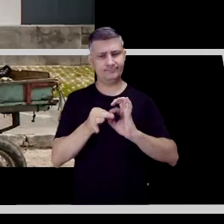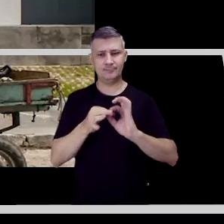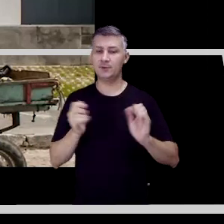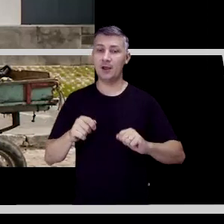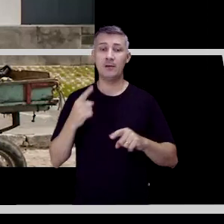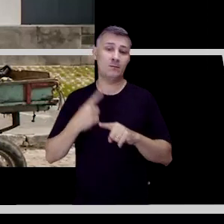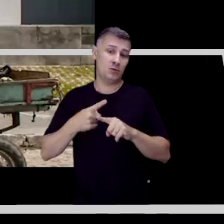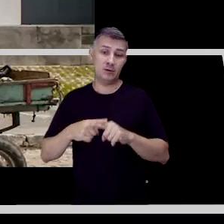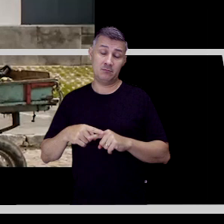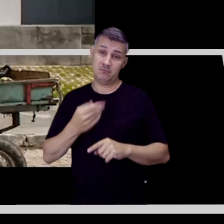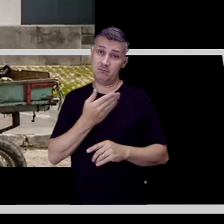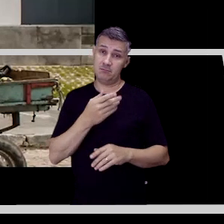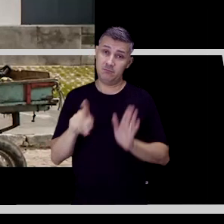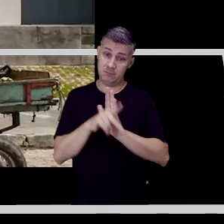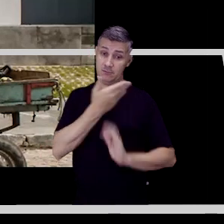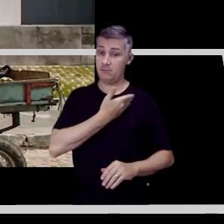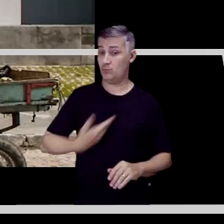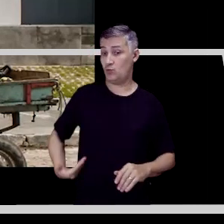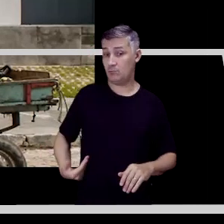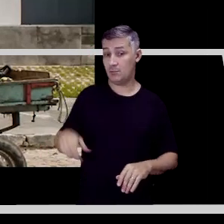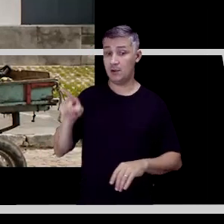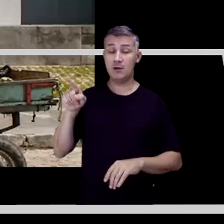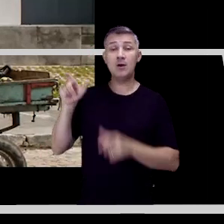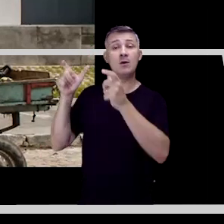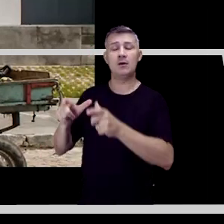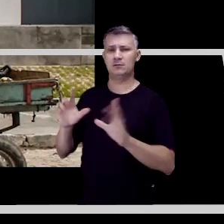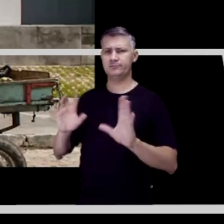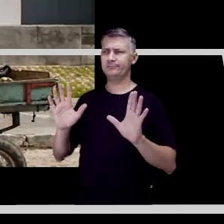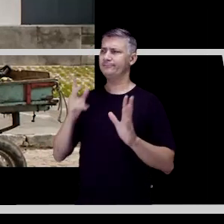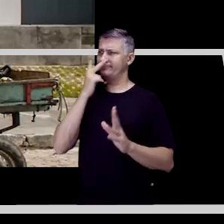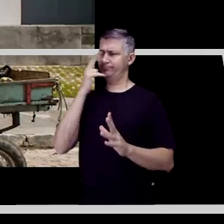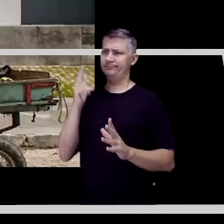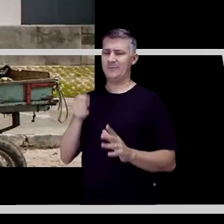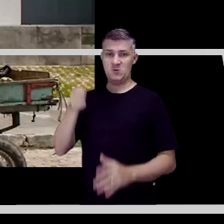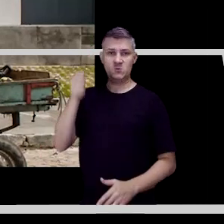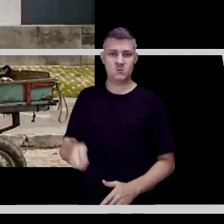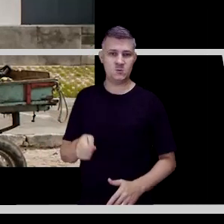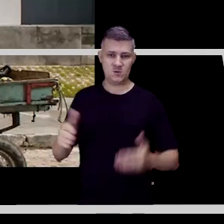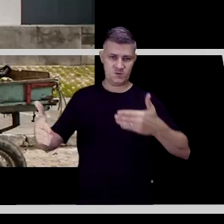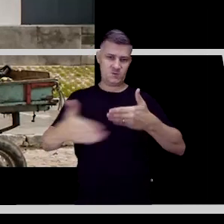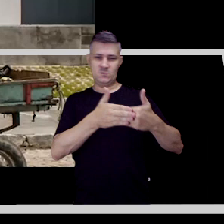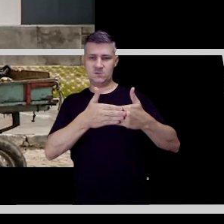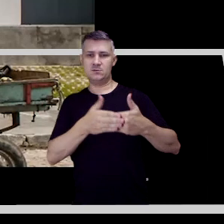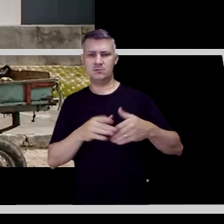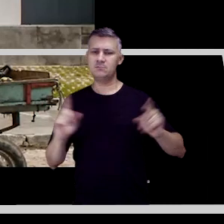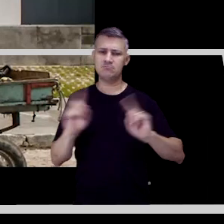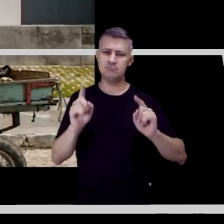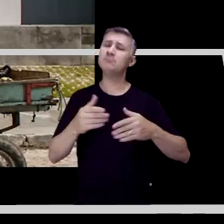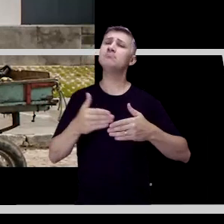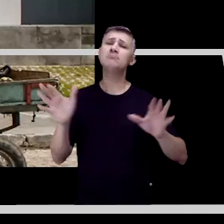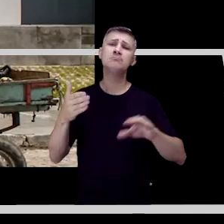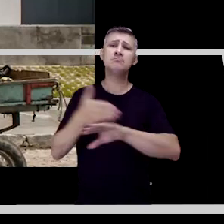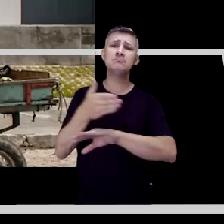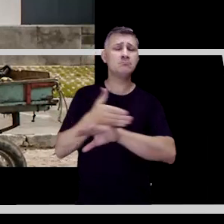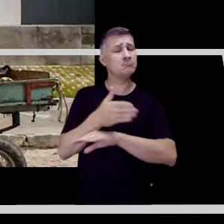né, que pela natureza pública desse edifício, não criasse essa noção de imposição, ou de fechamento, ou